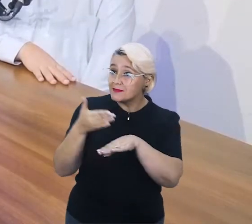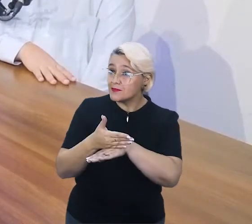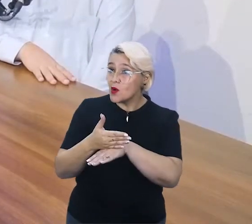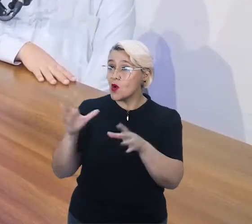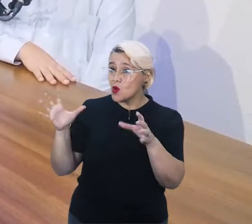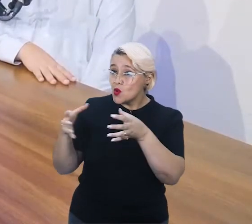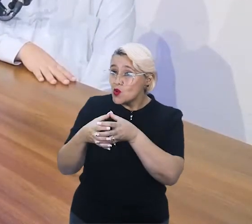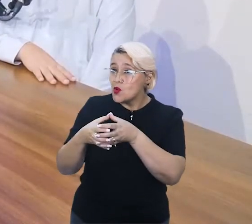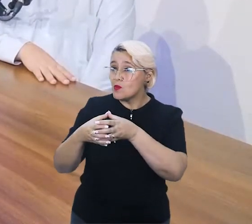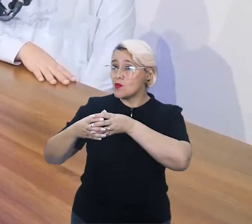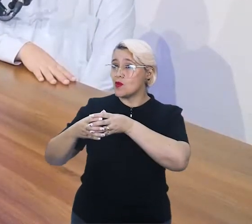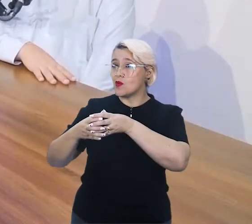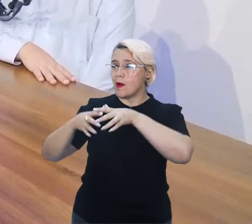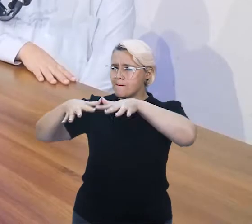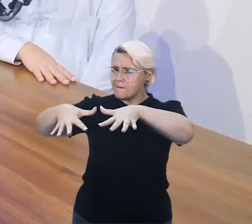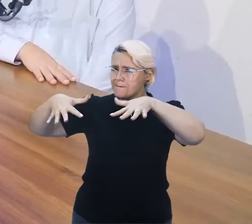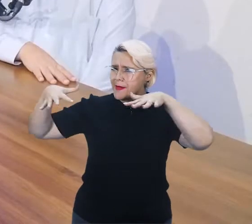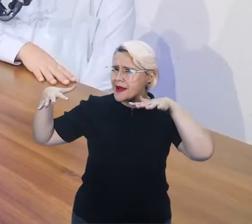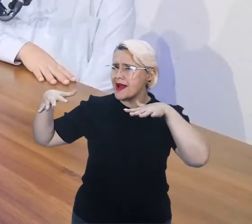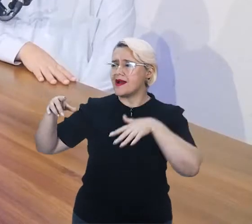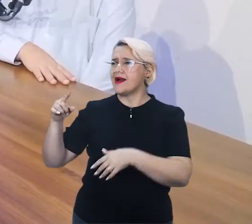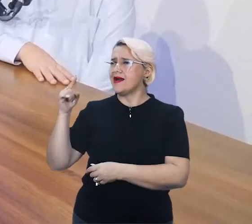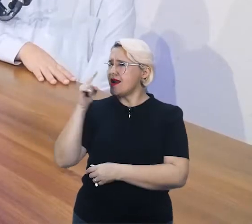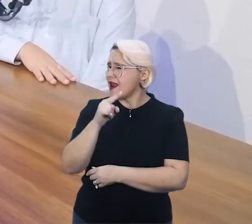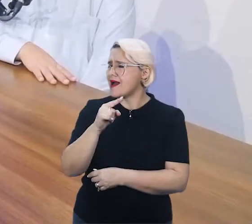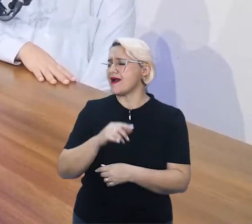naquele grande comício lá